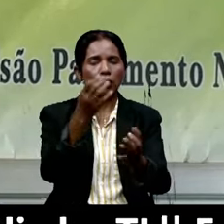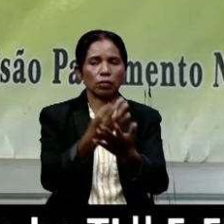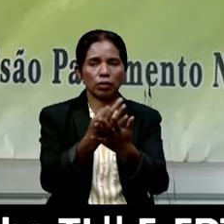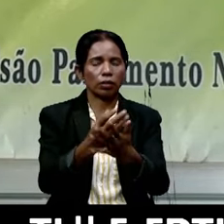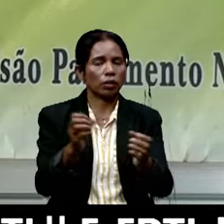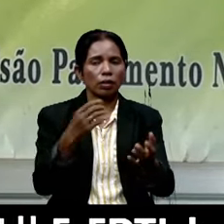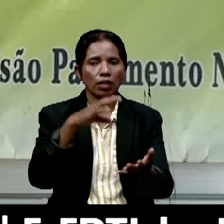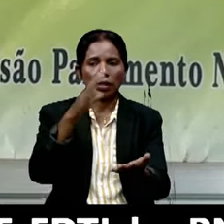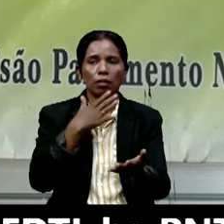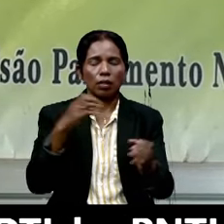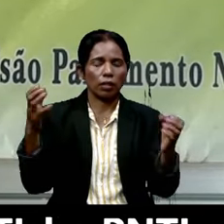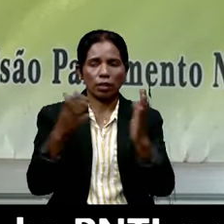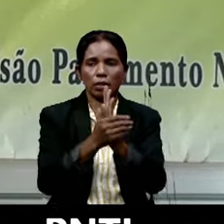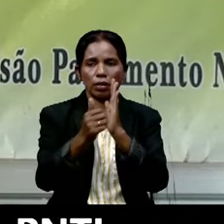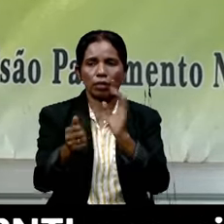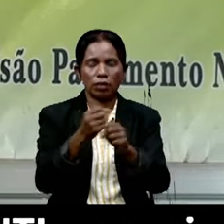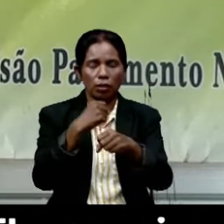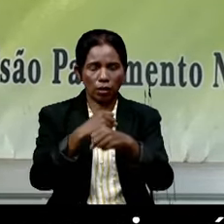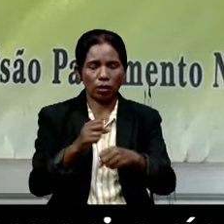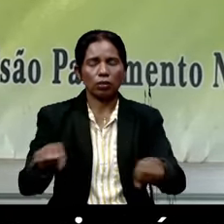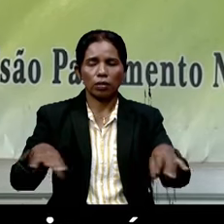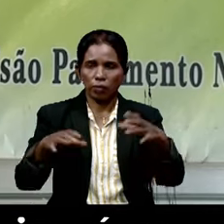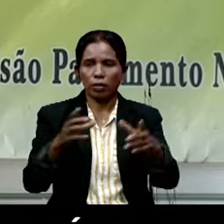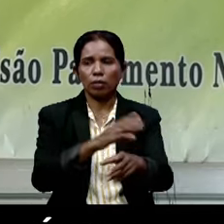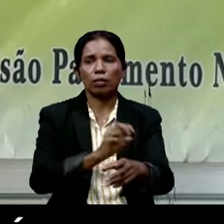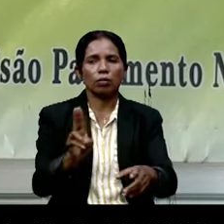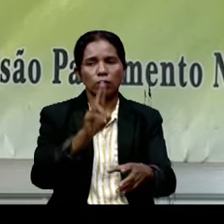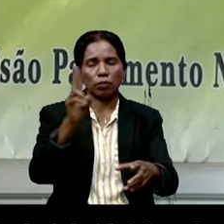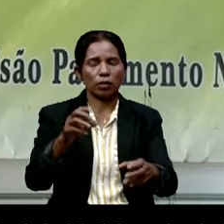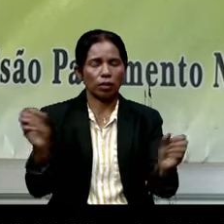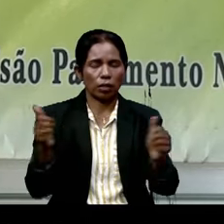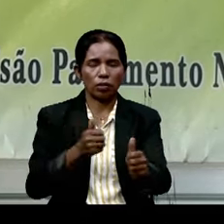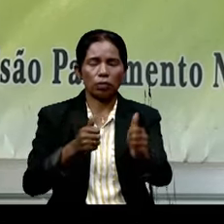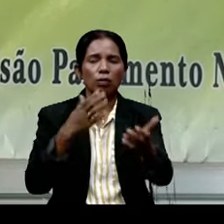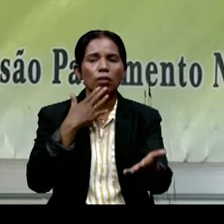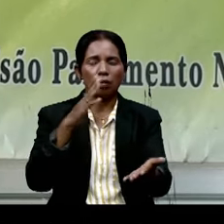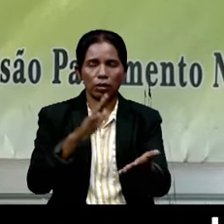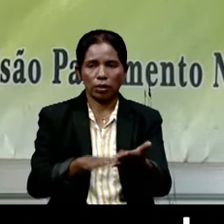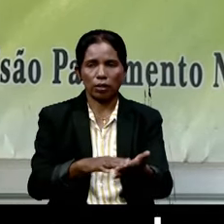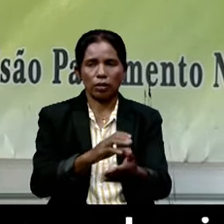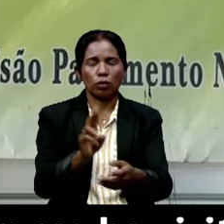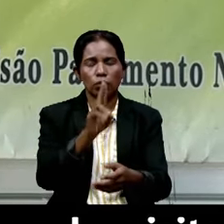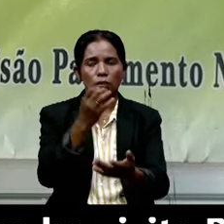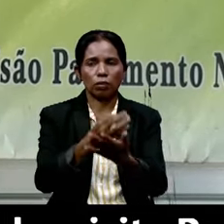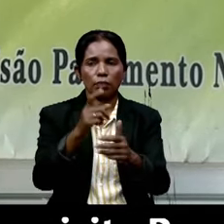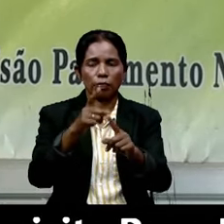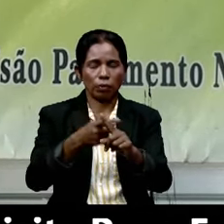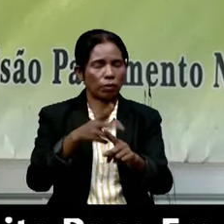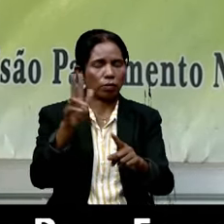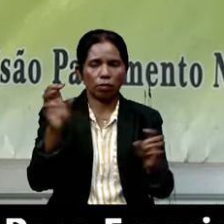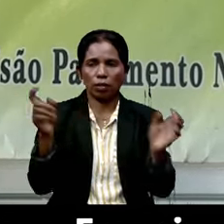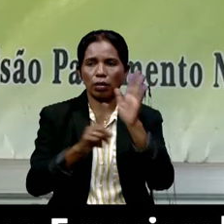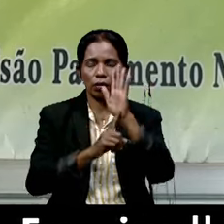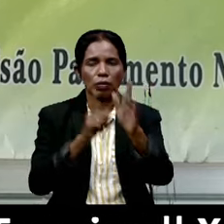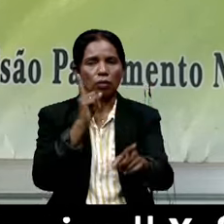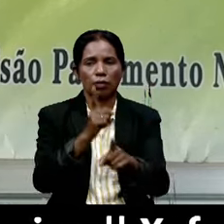nebe a tua gestão, lei a capacidade a tua gestão, claro que execução mas se sai lá longe. E gestão orçamento para primeiro trimestre, mas já tudo da nema